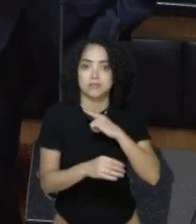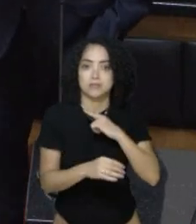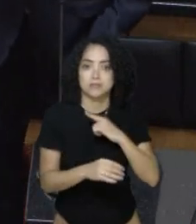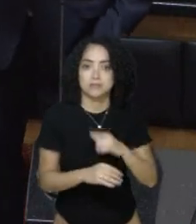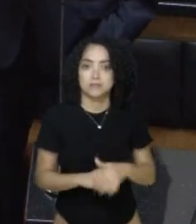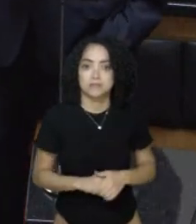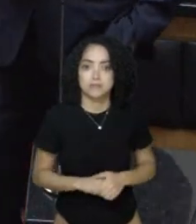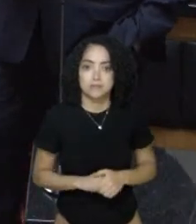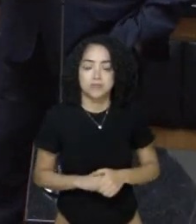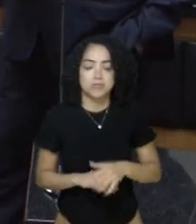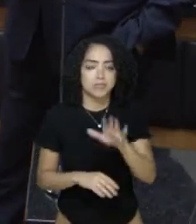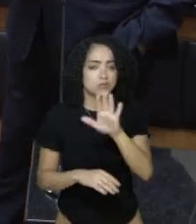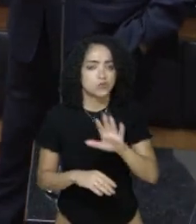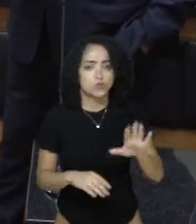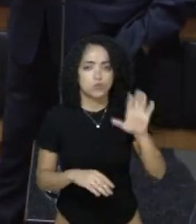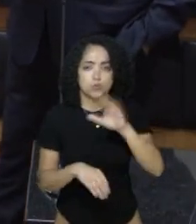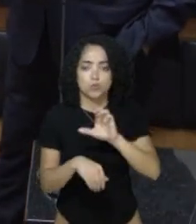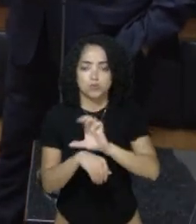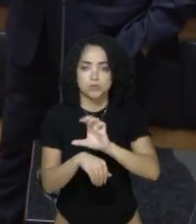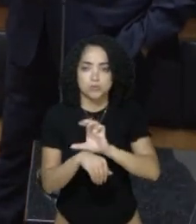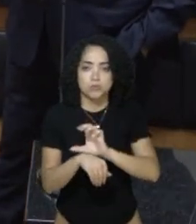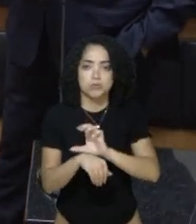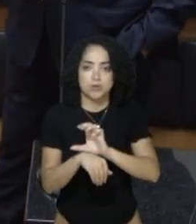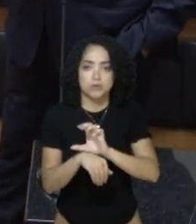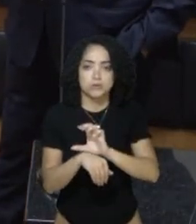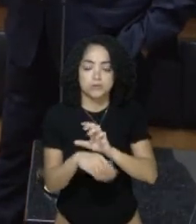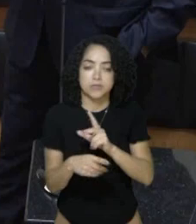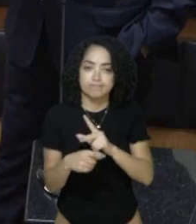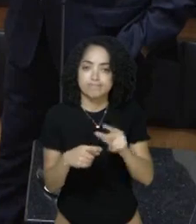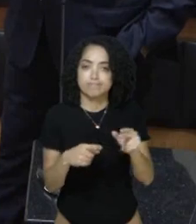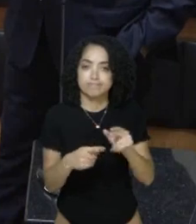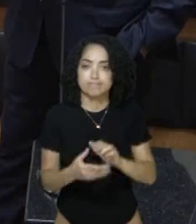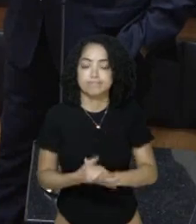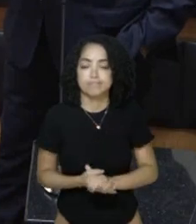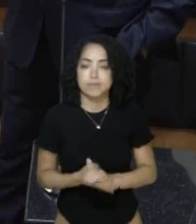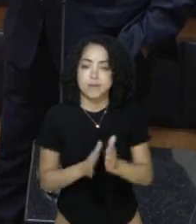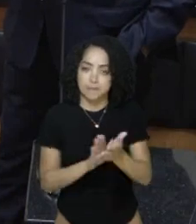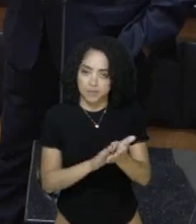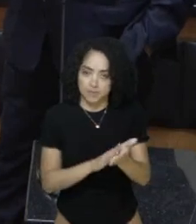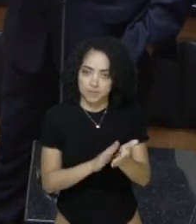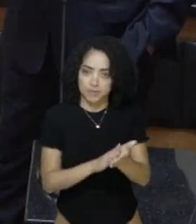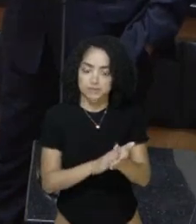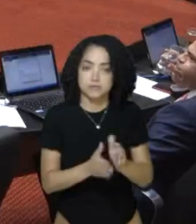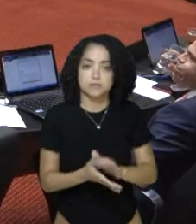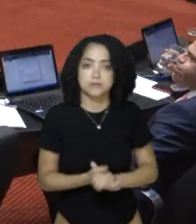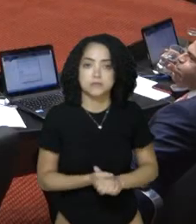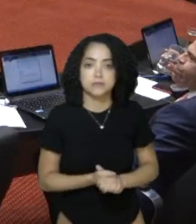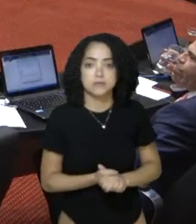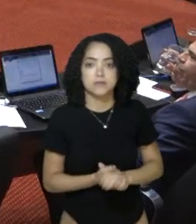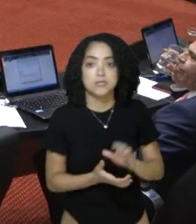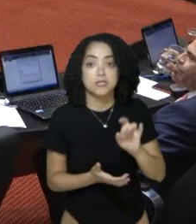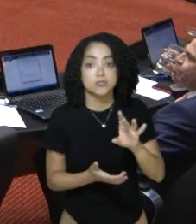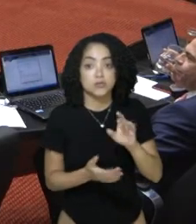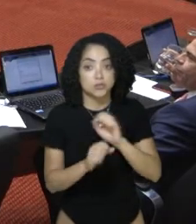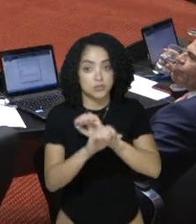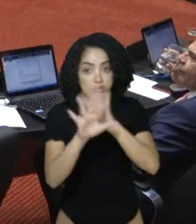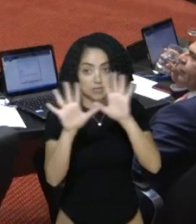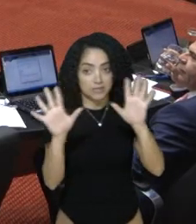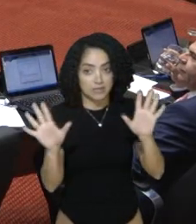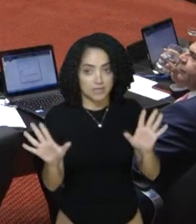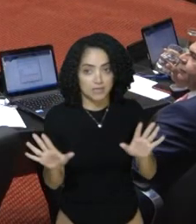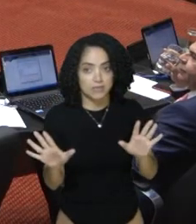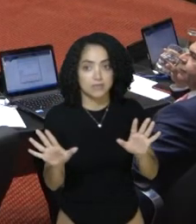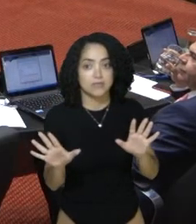em todo o estado eu acho que tu ganhas de todos eles. Tá? Parabéns mesmo. Obrigado, Ada. Eu quero só deixar claro para os deputados que eu não estou